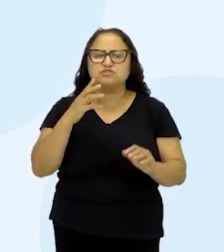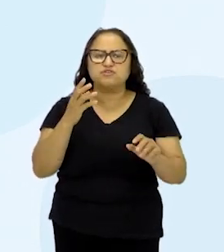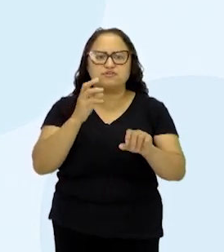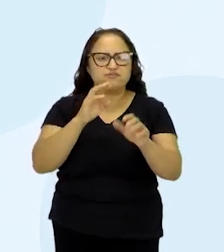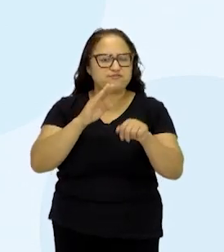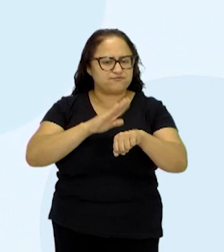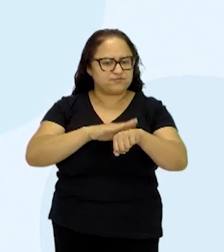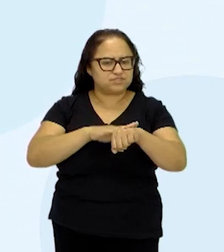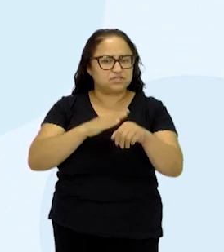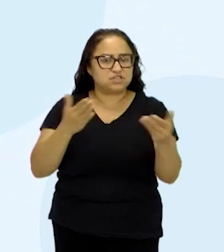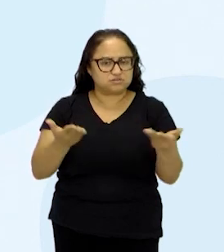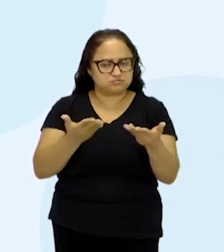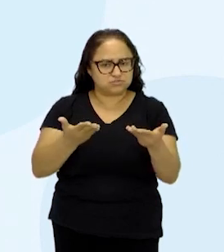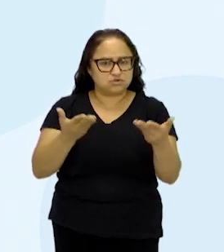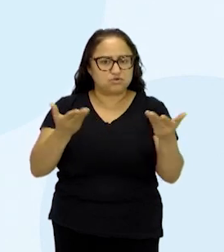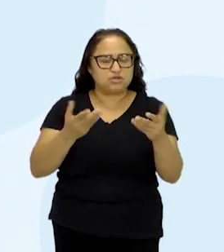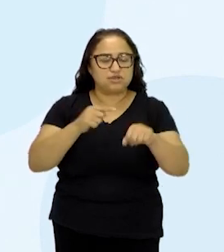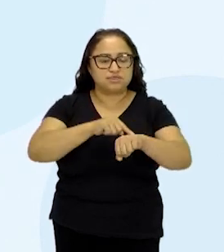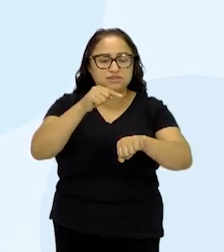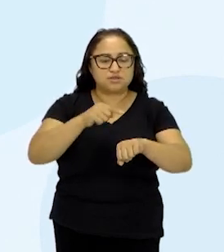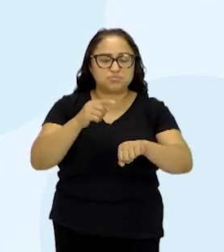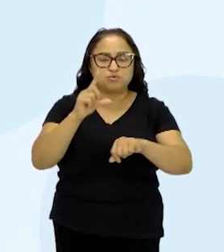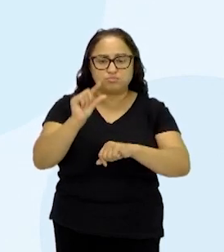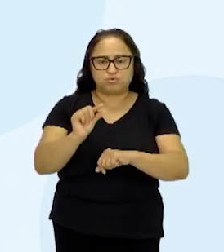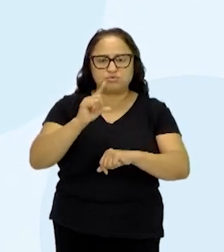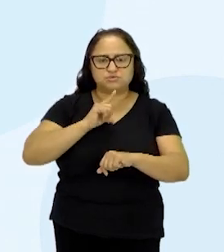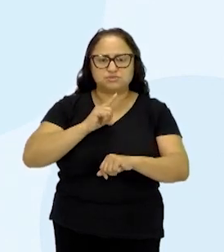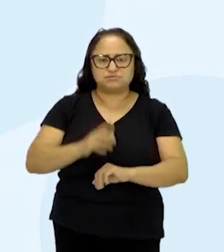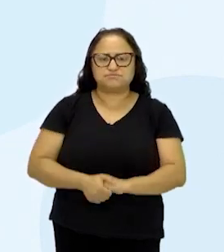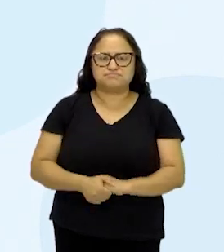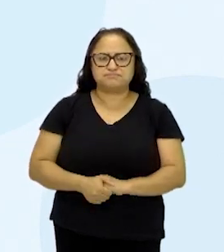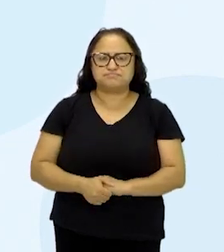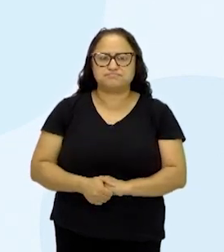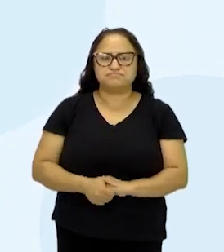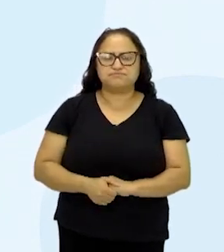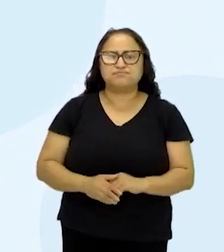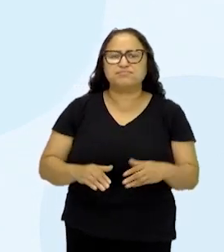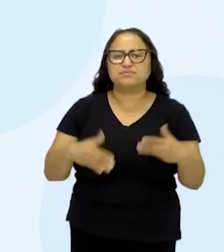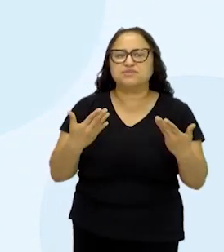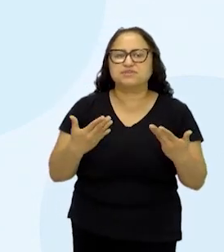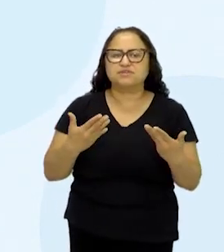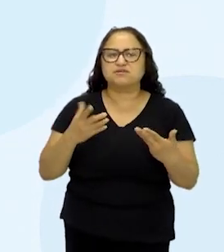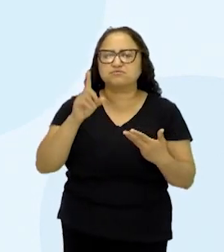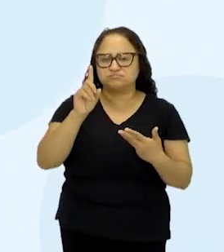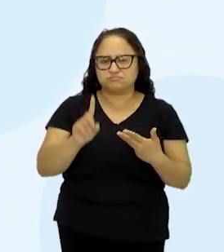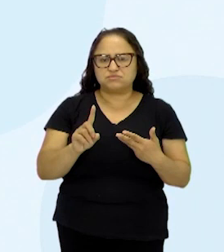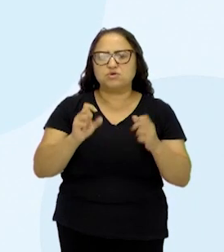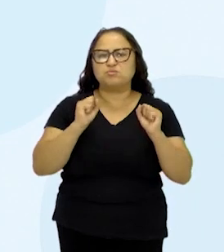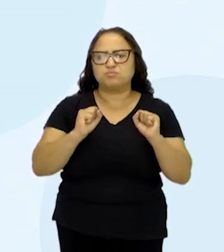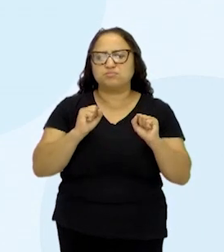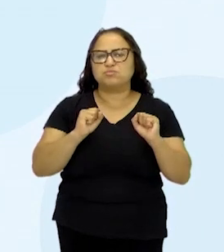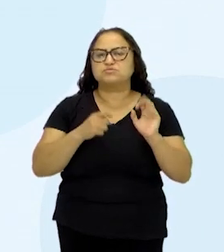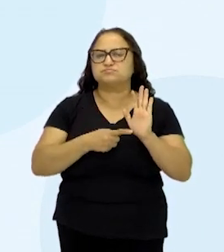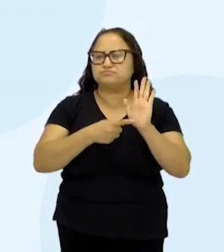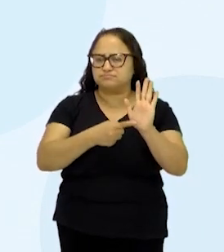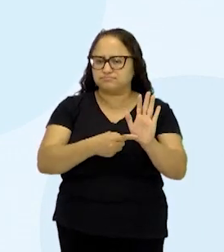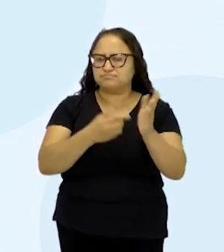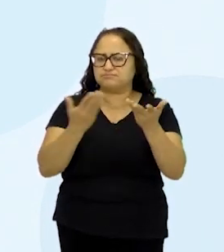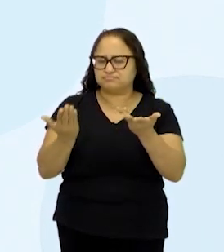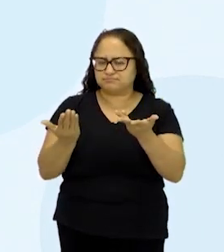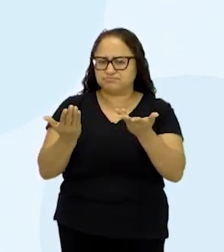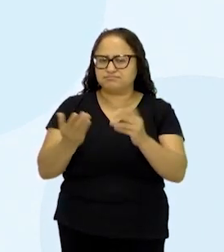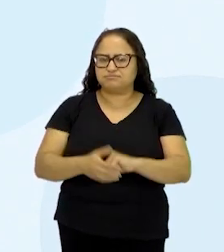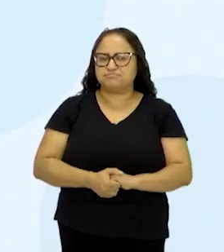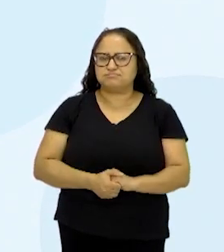estamos com pouco tempo agora. Ah, tá bom. Então, diretor, pode ir passando, por favor, esse slide.